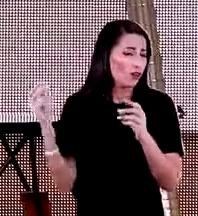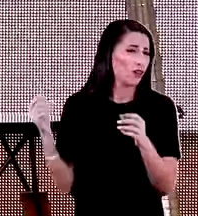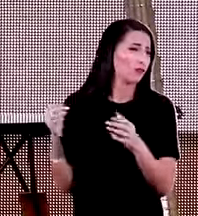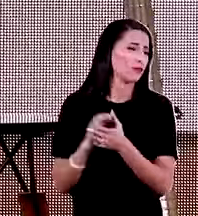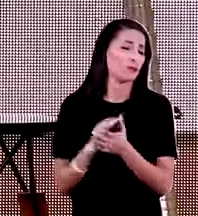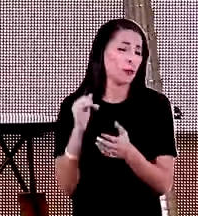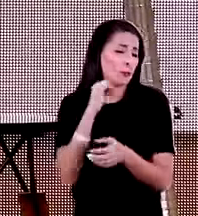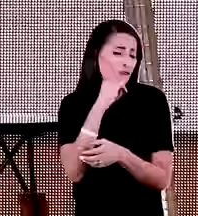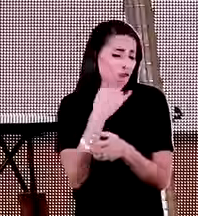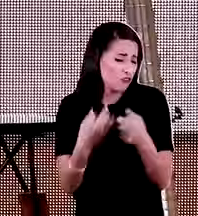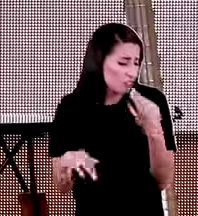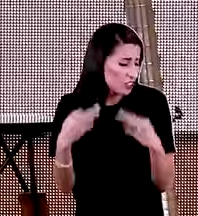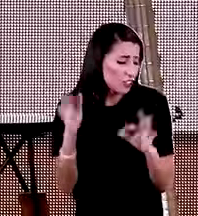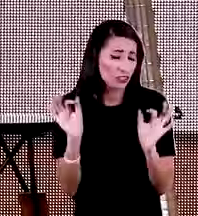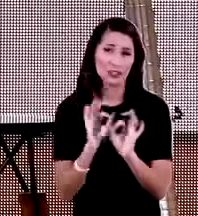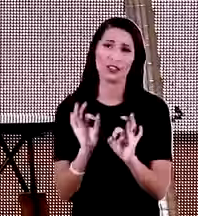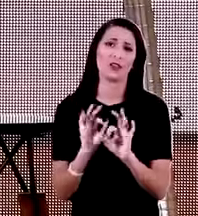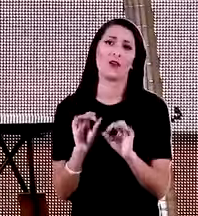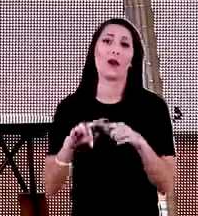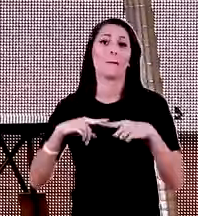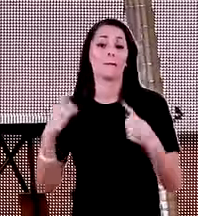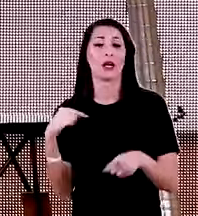quem amava a gente de verdade.